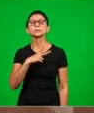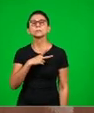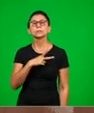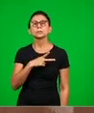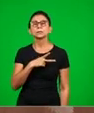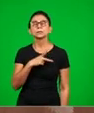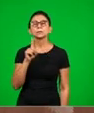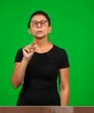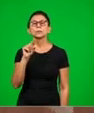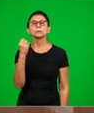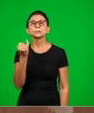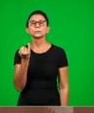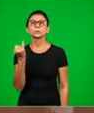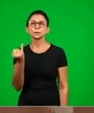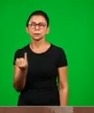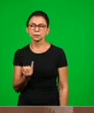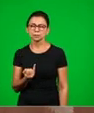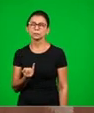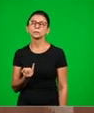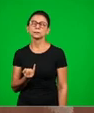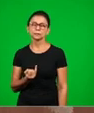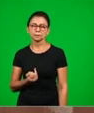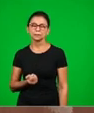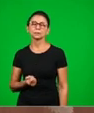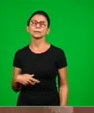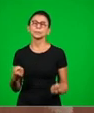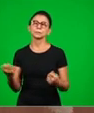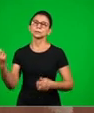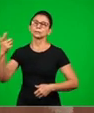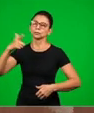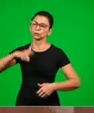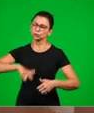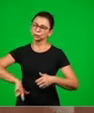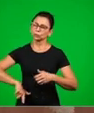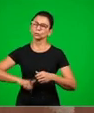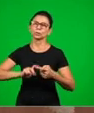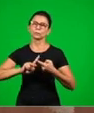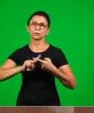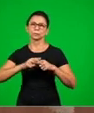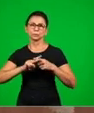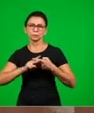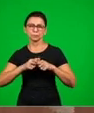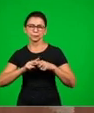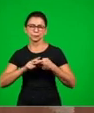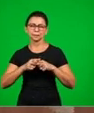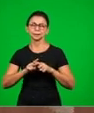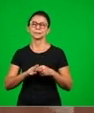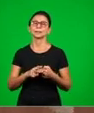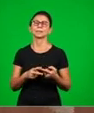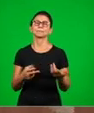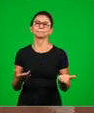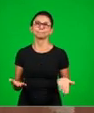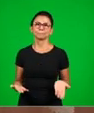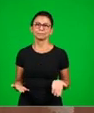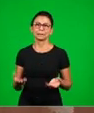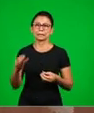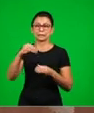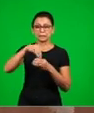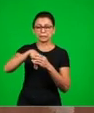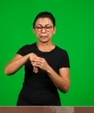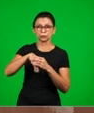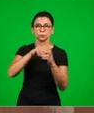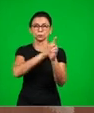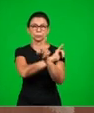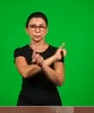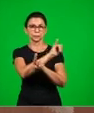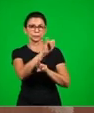a reedificação. É preciso reedificar agora que aquilo que é o profético, aquilo que Deus tem para as nossas vidas.